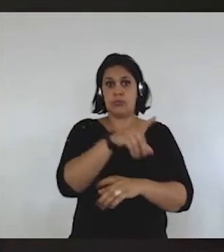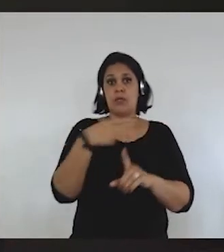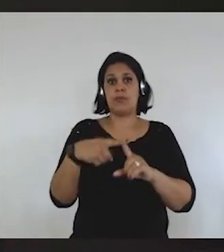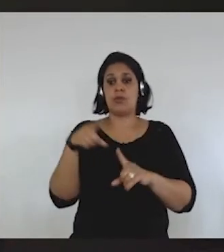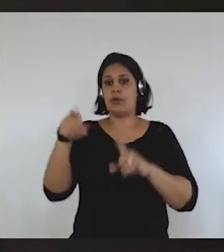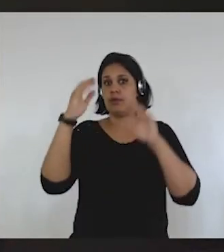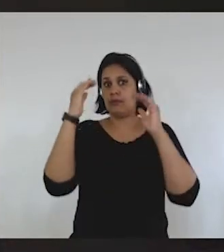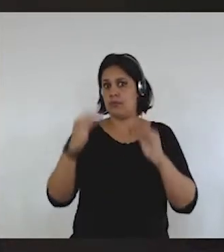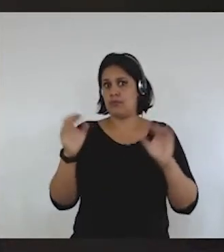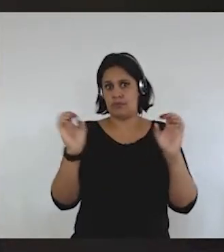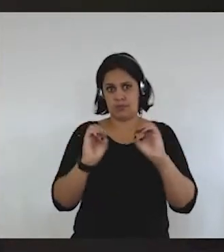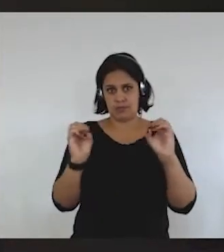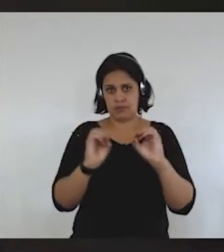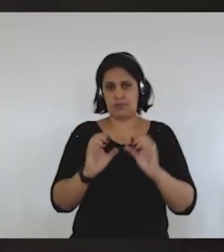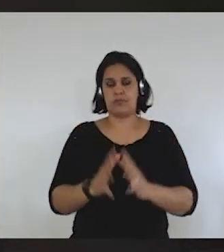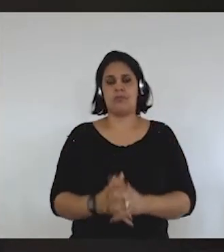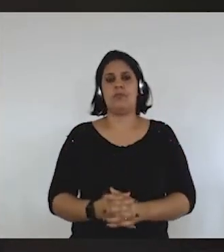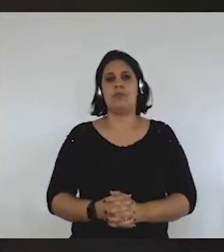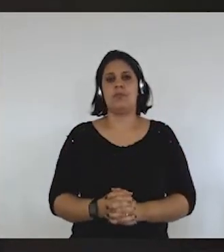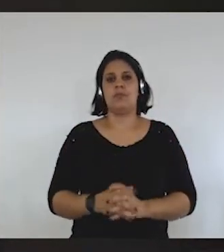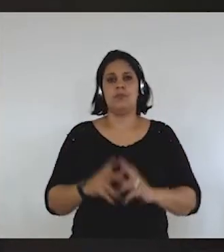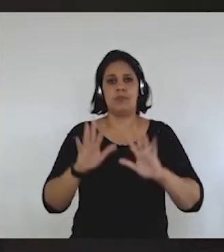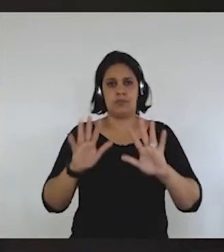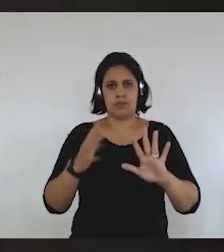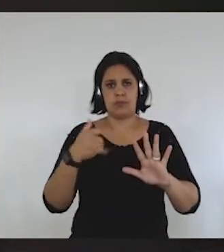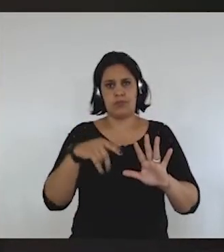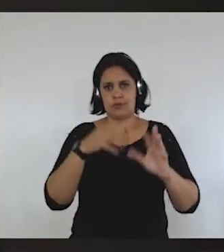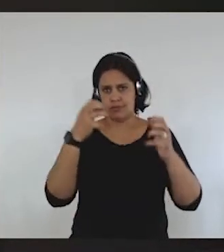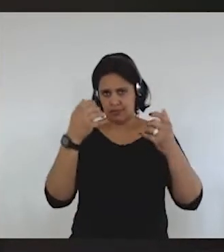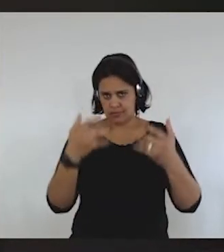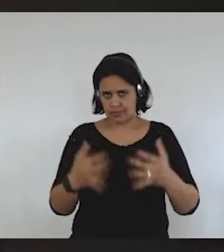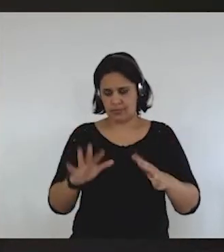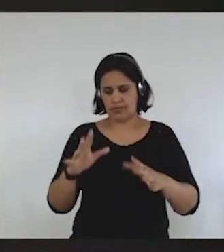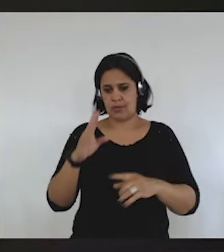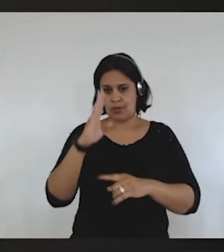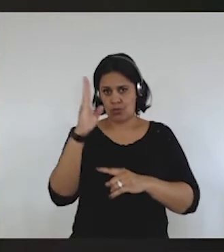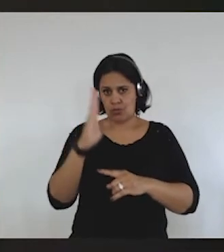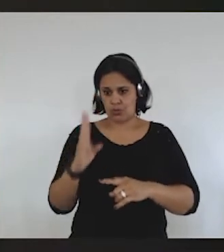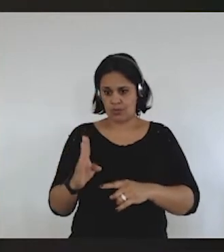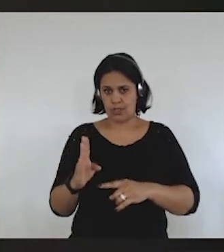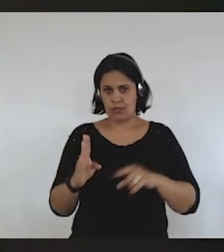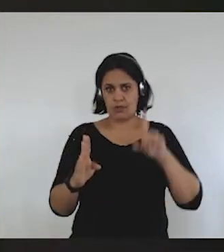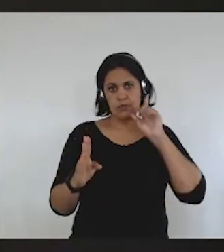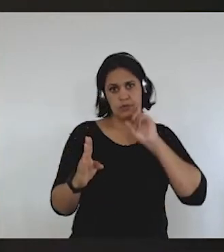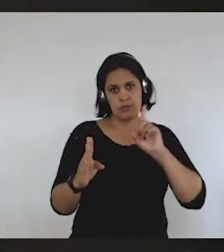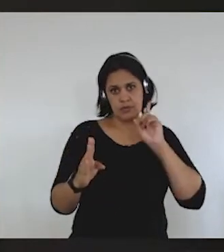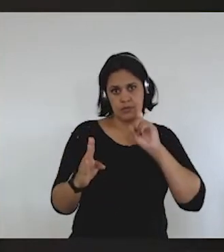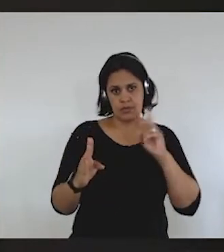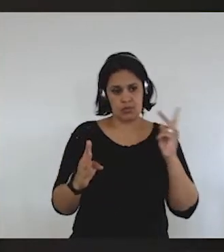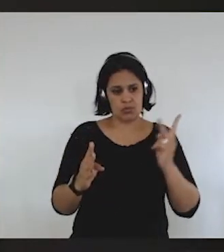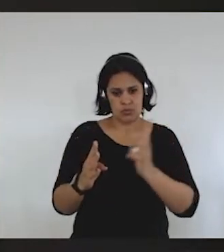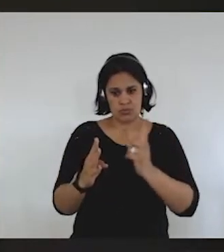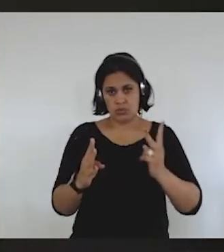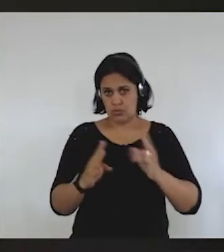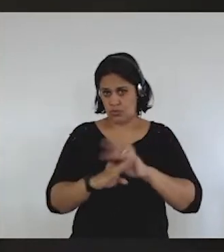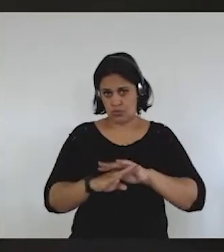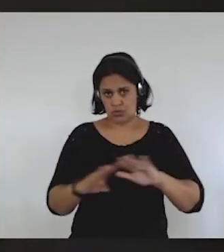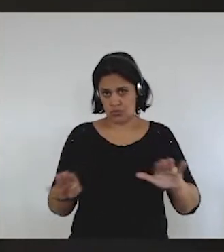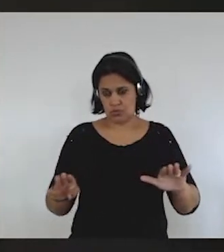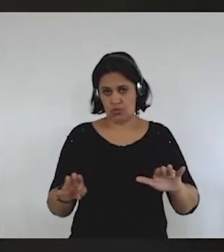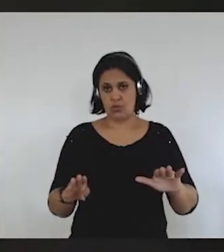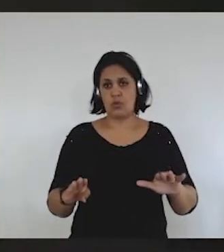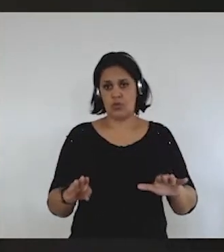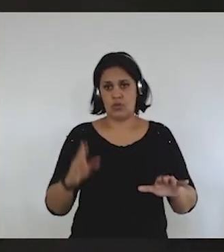diplomático. Vamos lembrar que o Estado brasileiro, só o Brasil e os Estados Unidos reconhecem